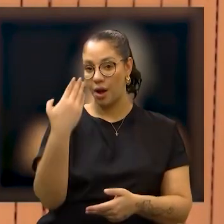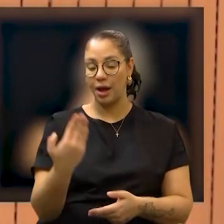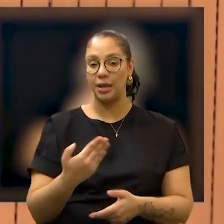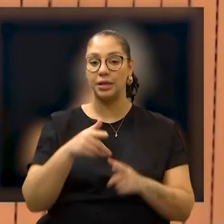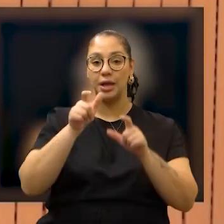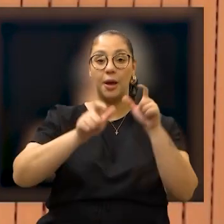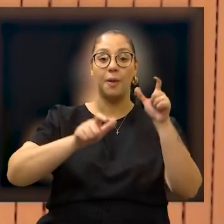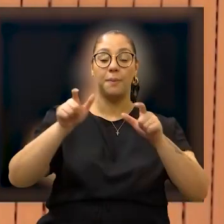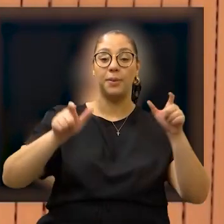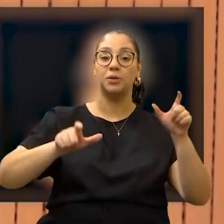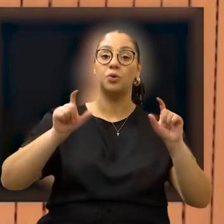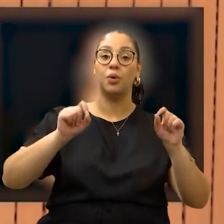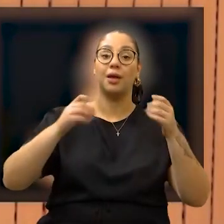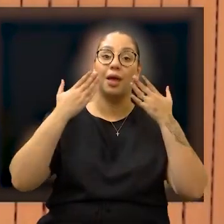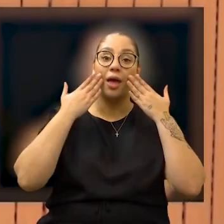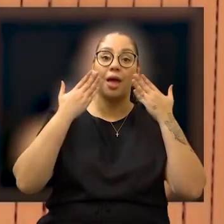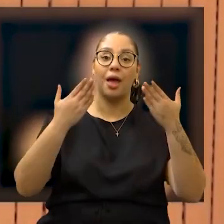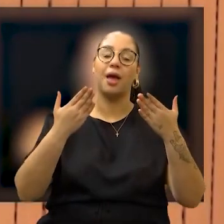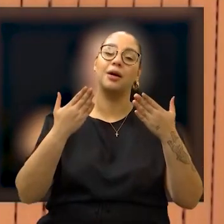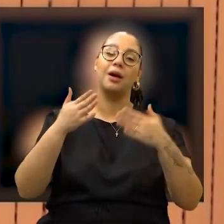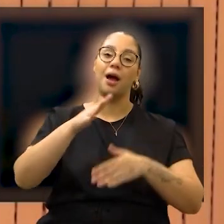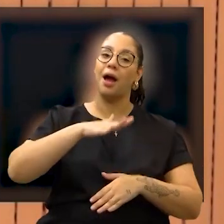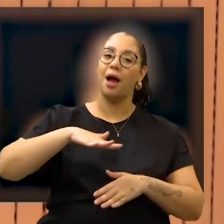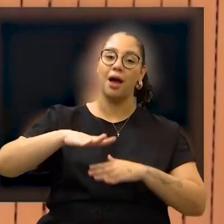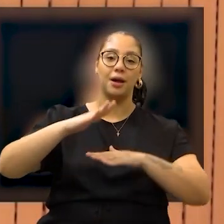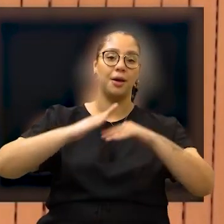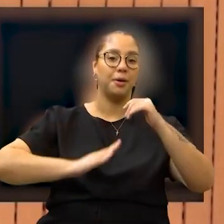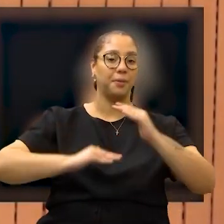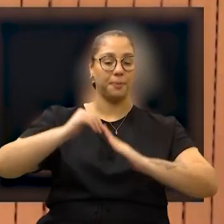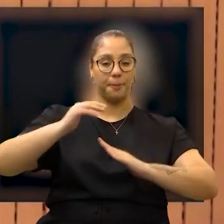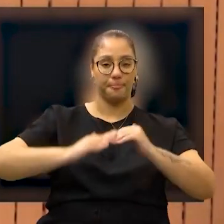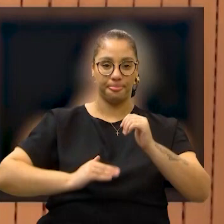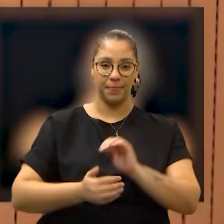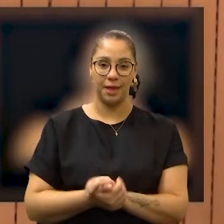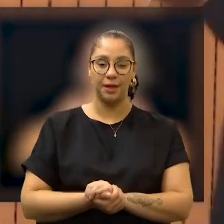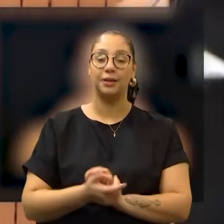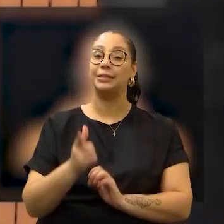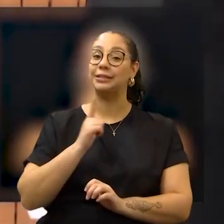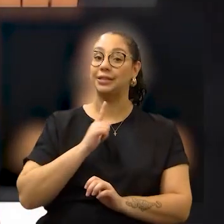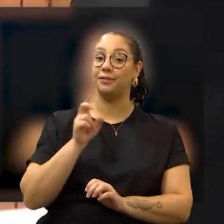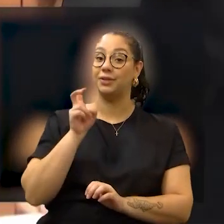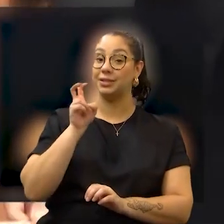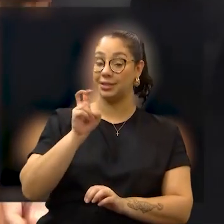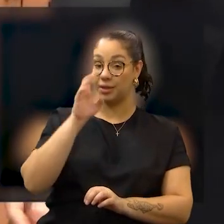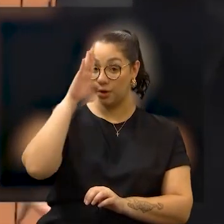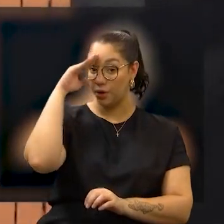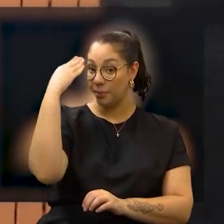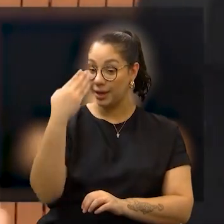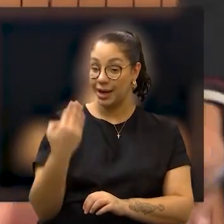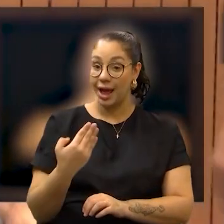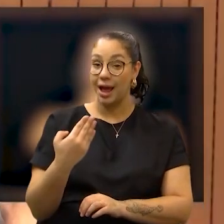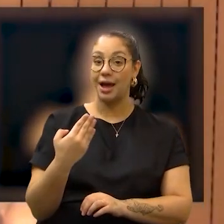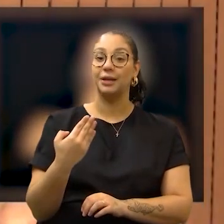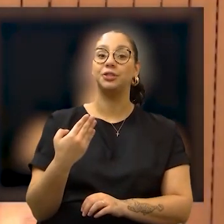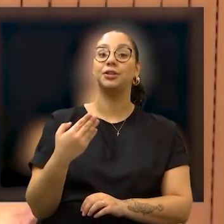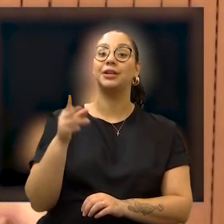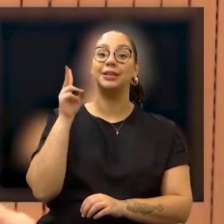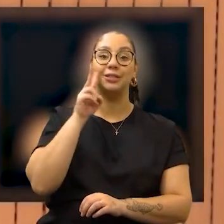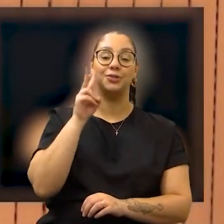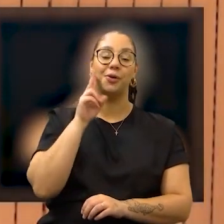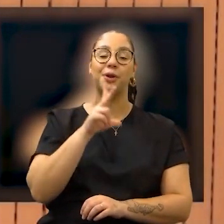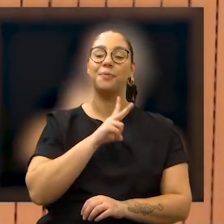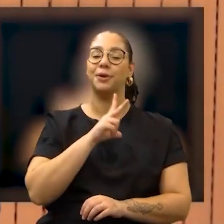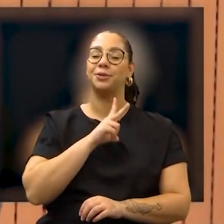honrarias para personalidades que se destacaram em suas áreas de atuação. Foram 5 homenageados que tiveram